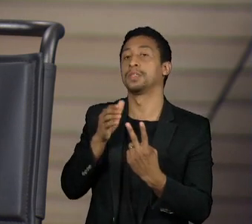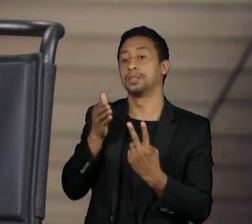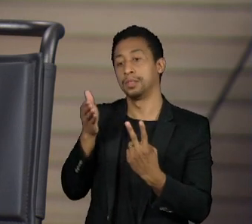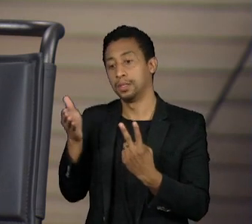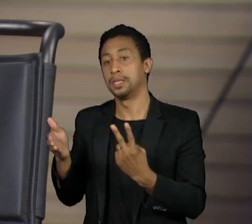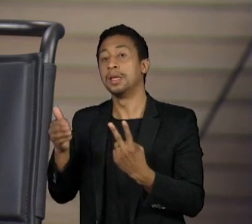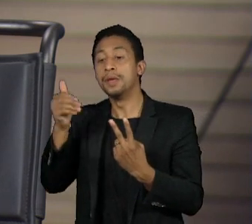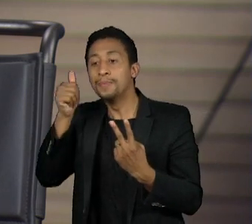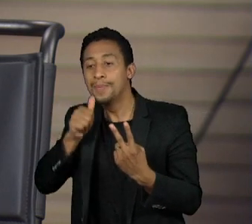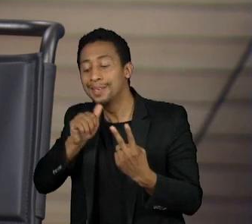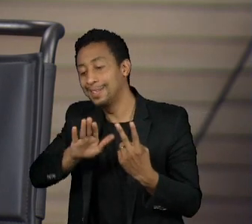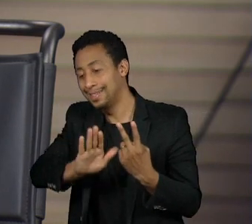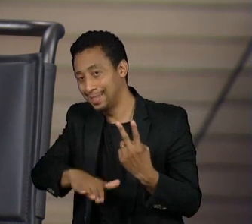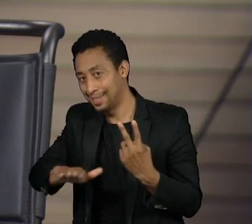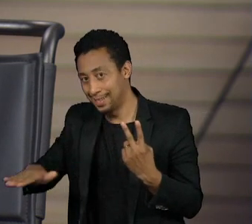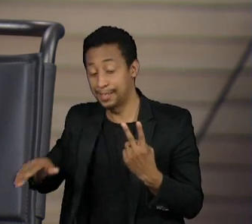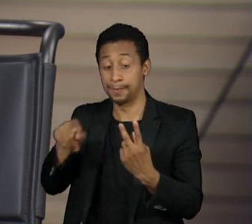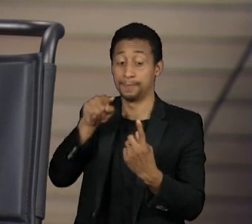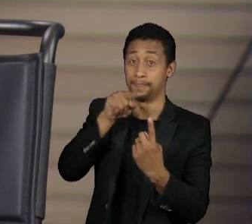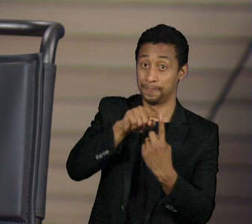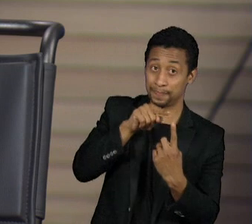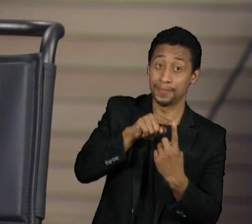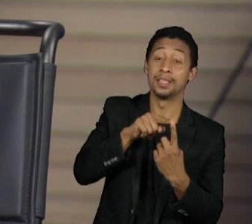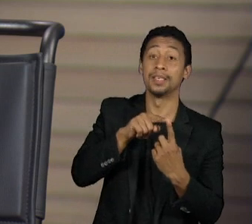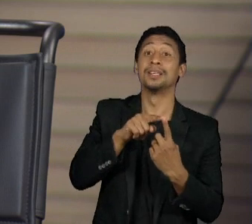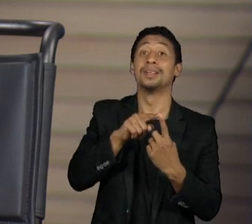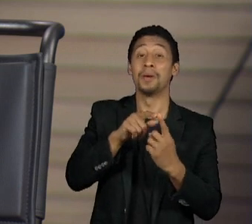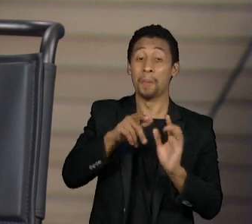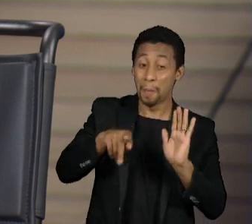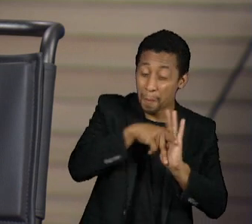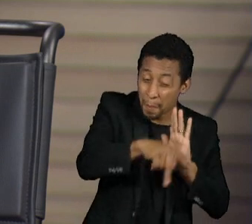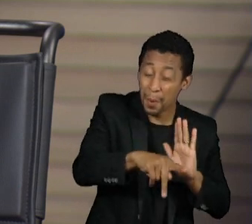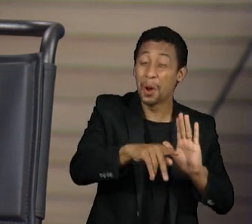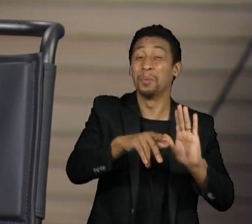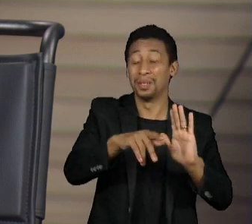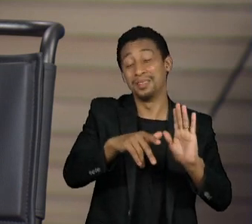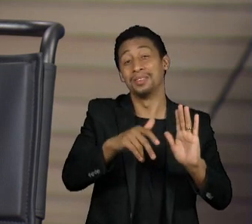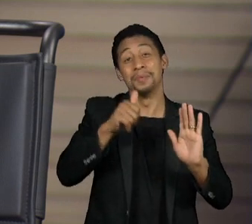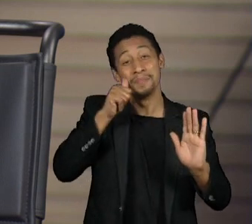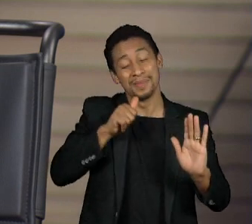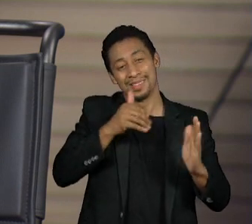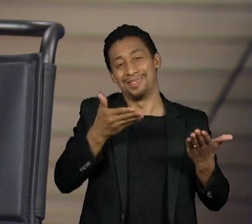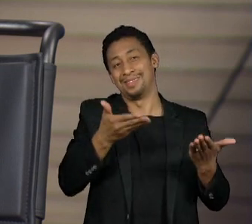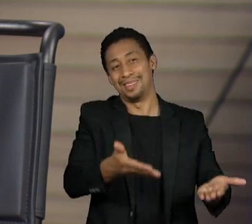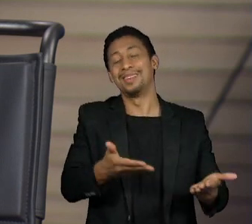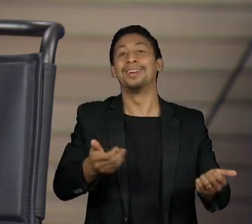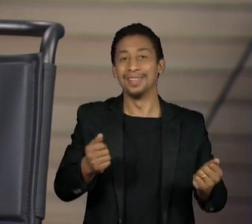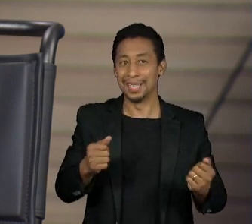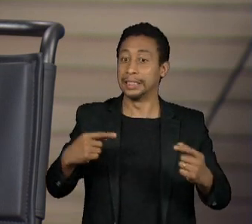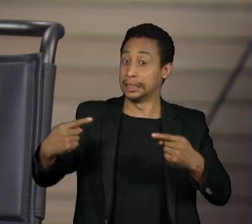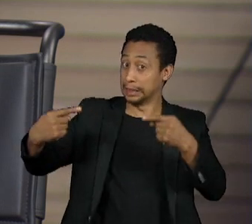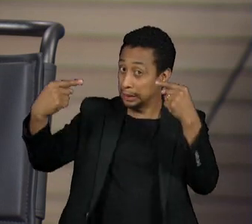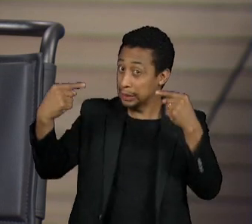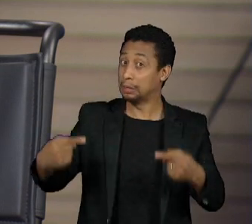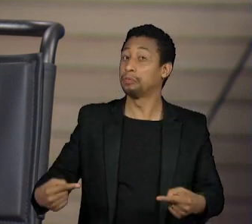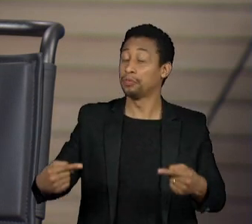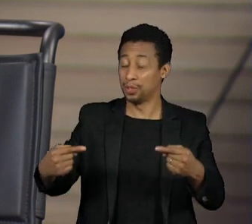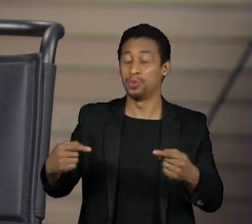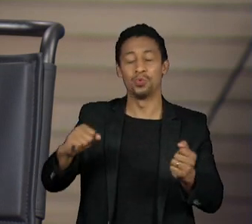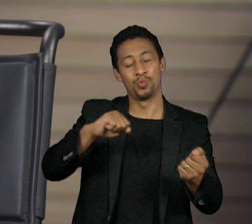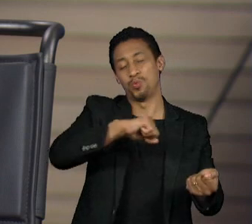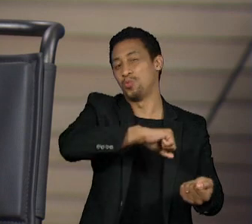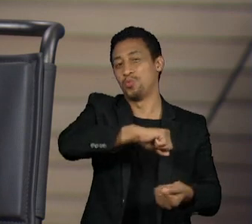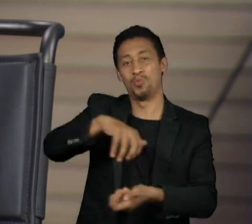de ser criança e de ser do gênero feminino, a gente acaba trazendo um desafio para ser menina no mundo